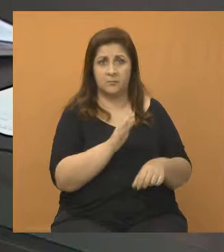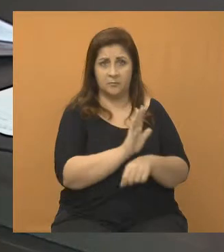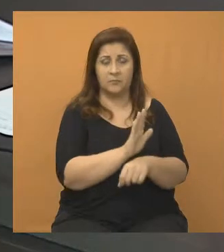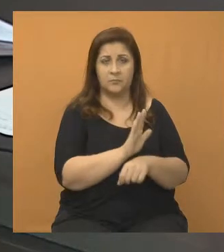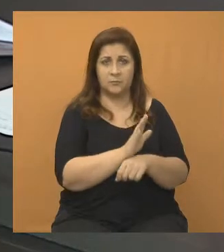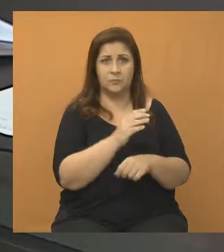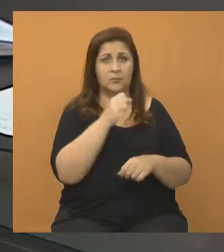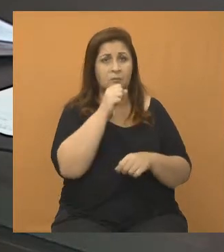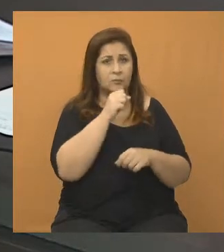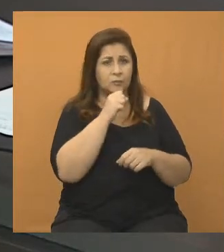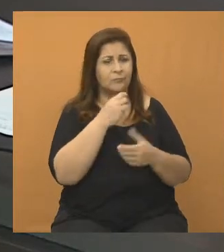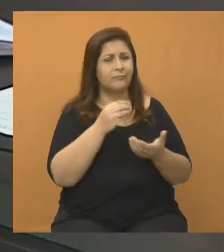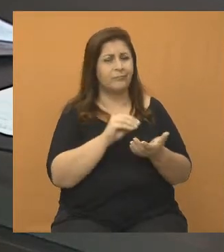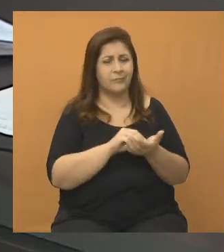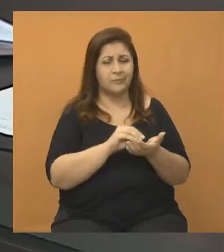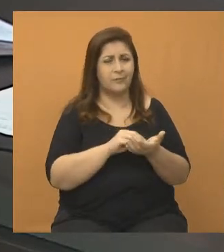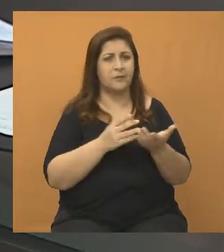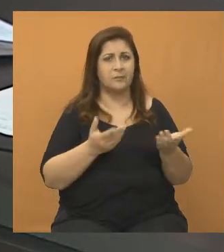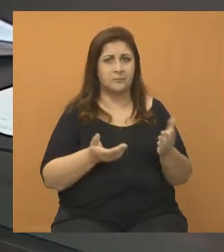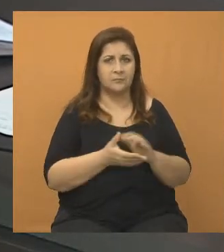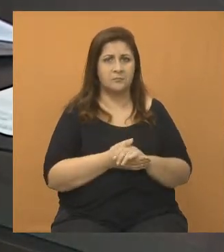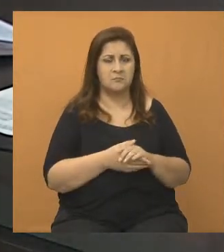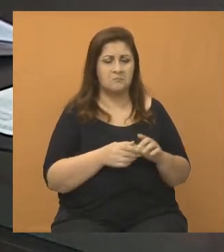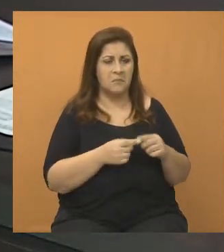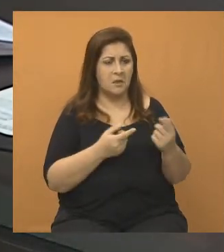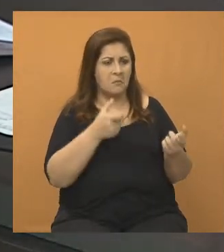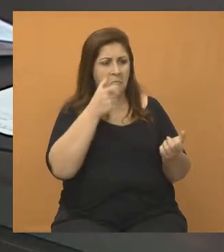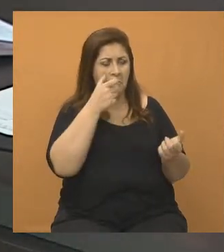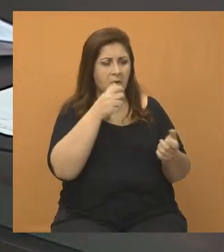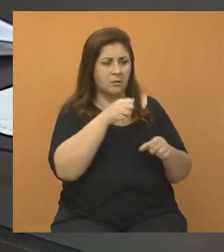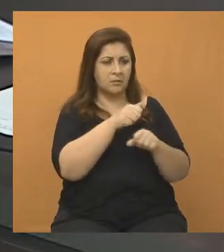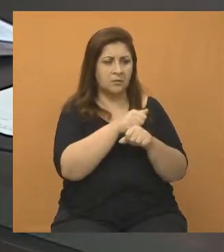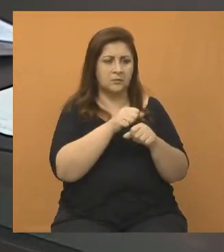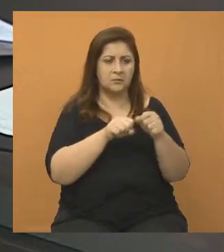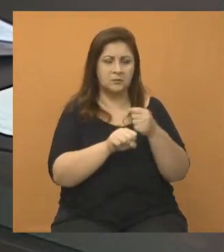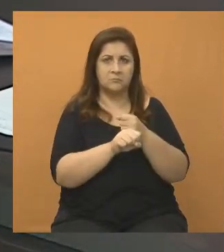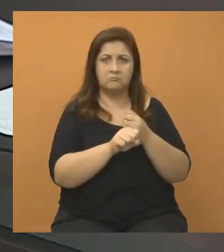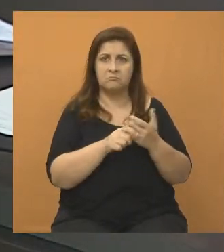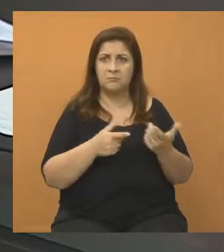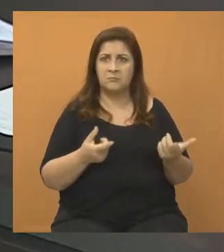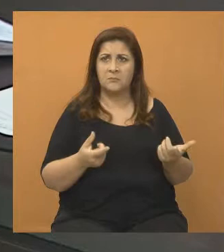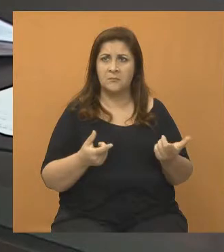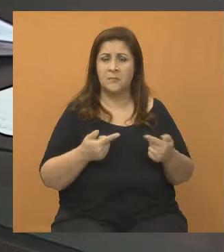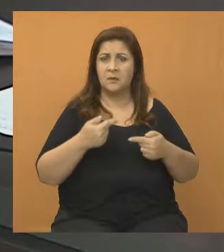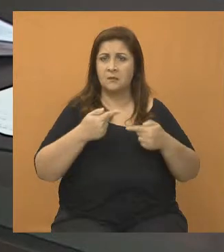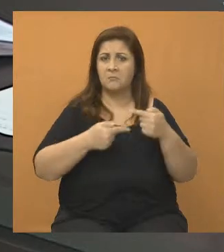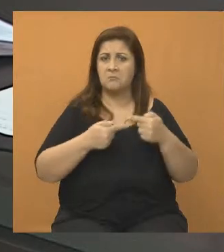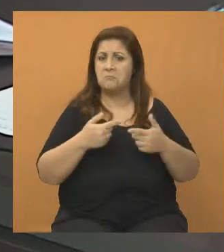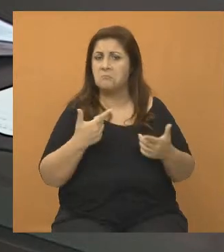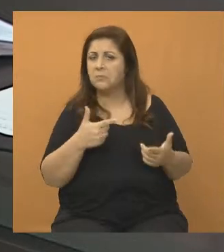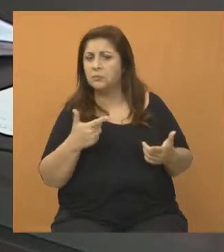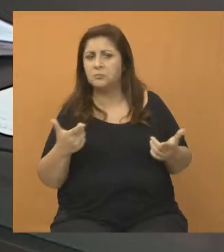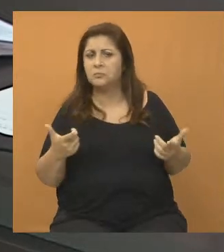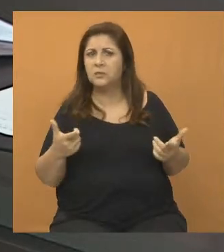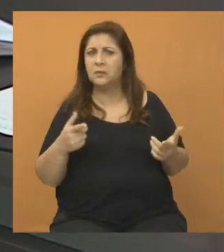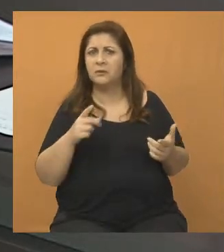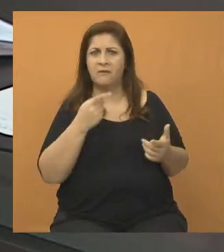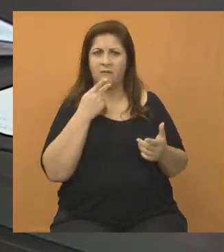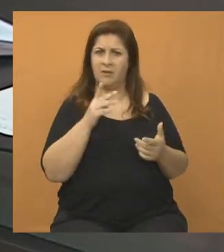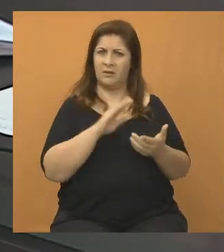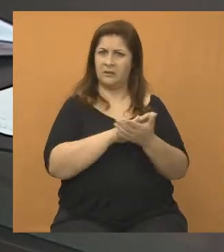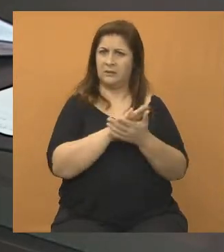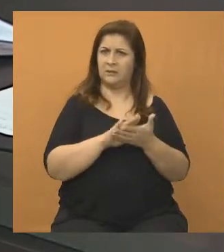idoso. E, dentro do escopo da assistência social, essa política não é